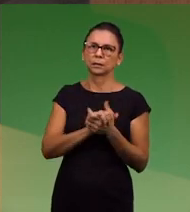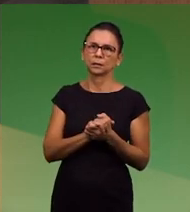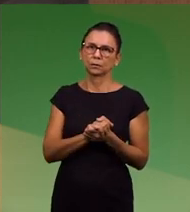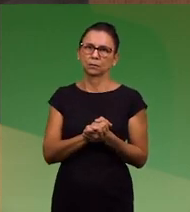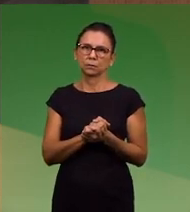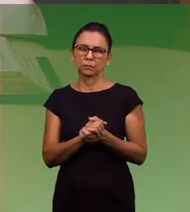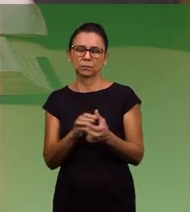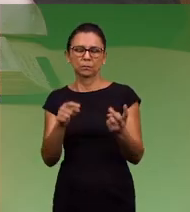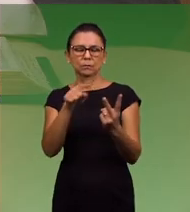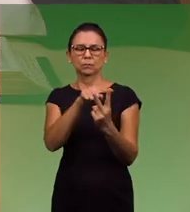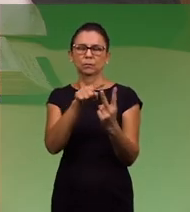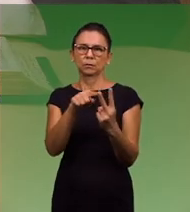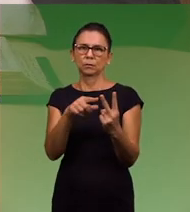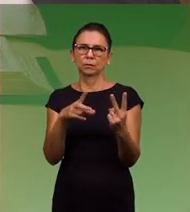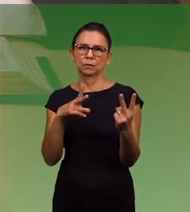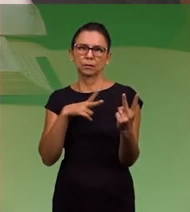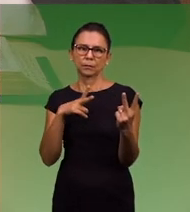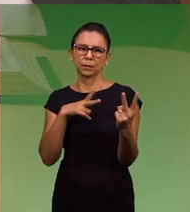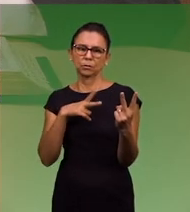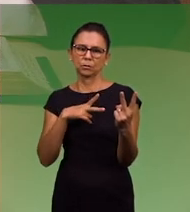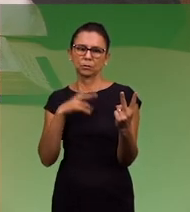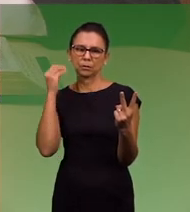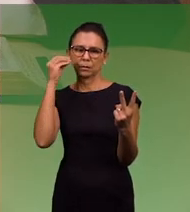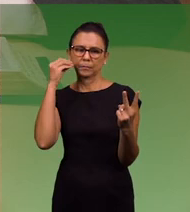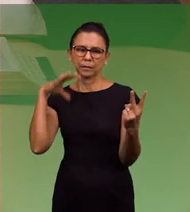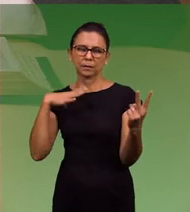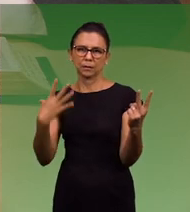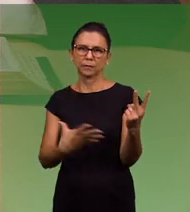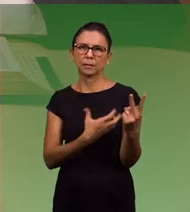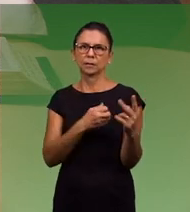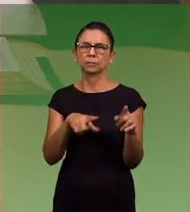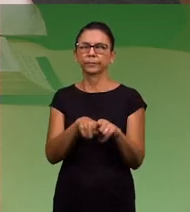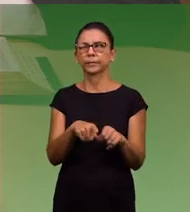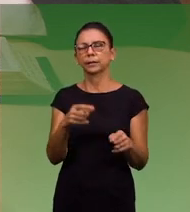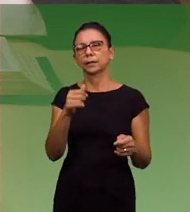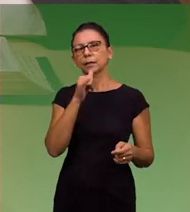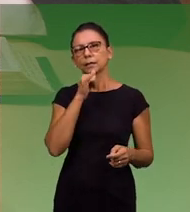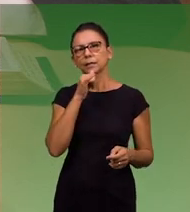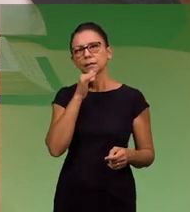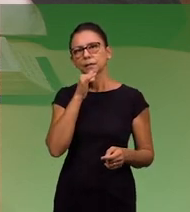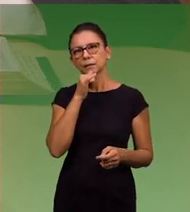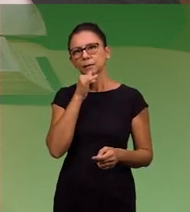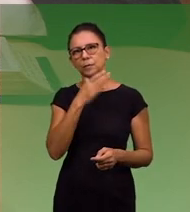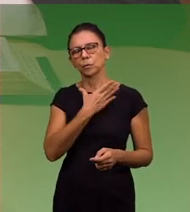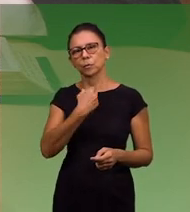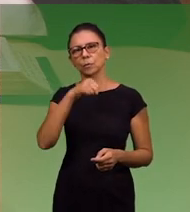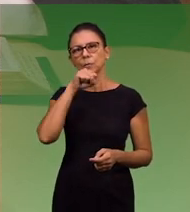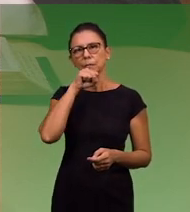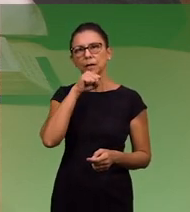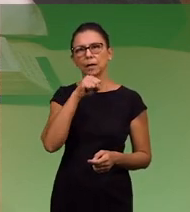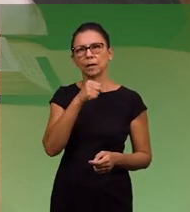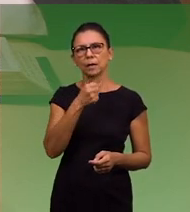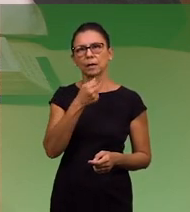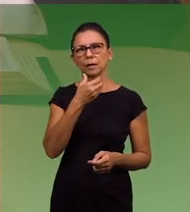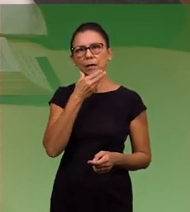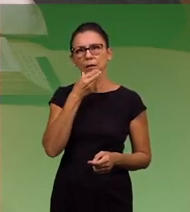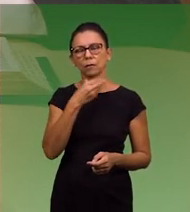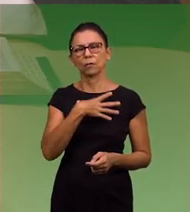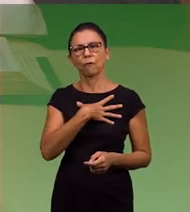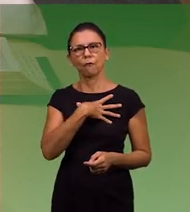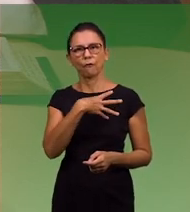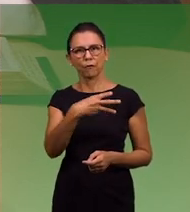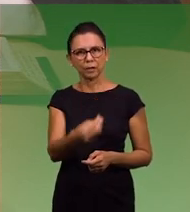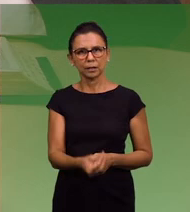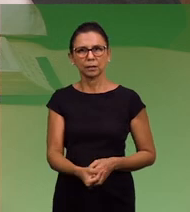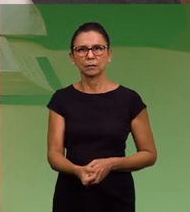individual viver uma experiência de salvação. O pai e o seu filho, né? Eu estou dizendo isso porque eu tive a experiência de